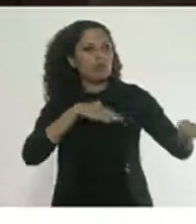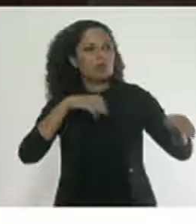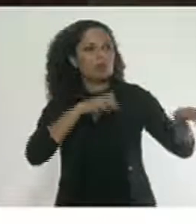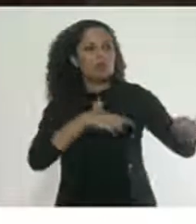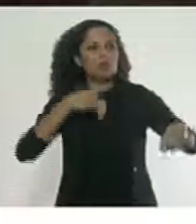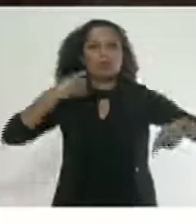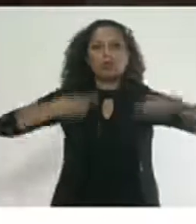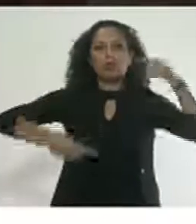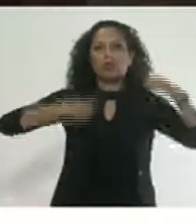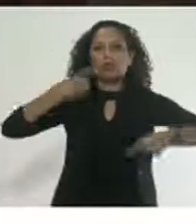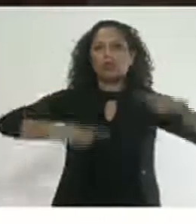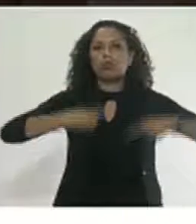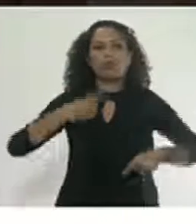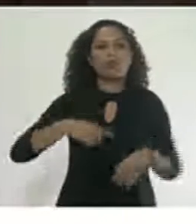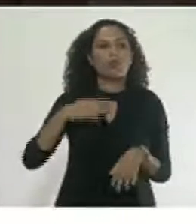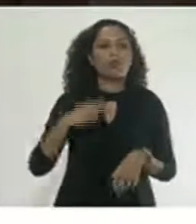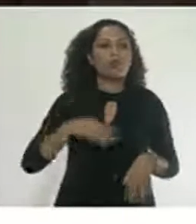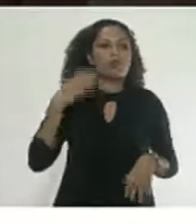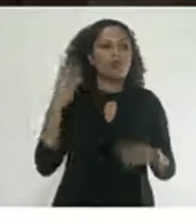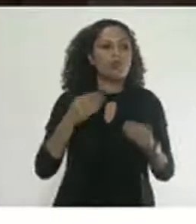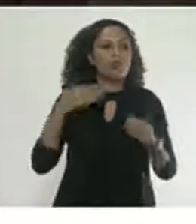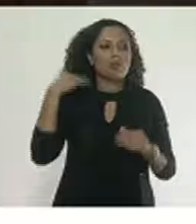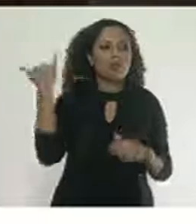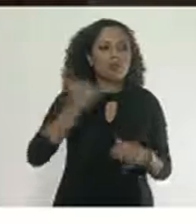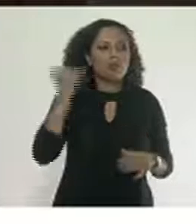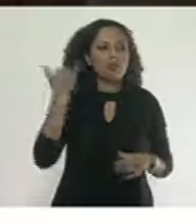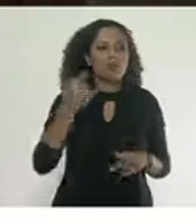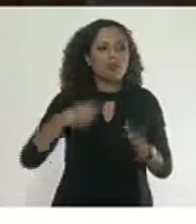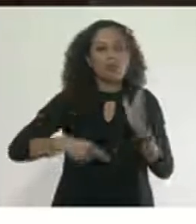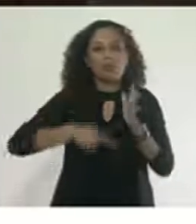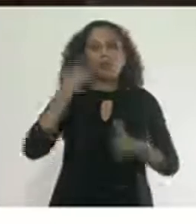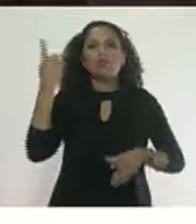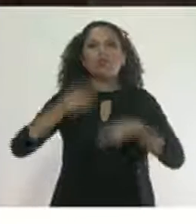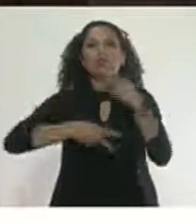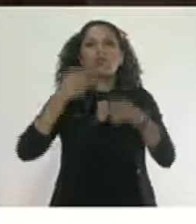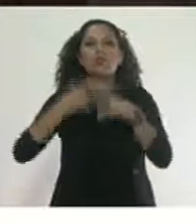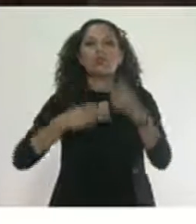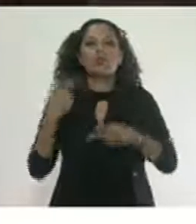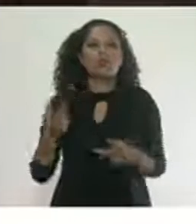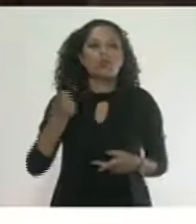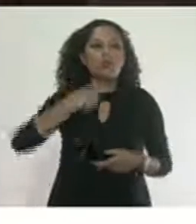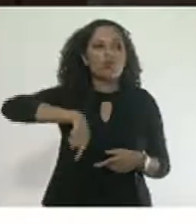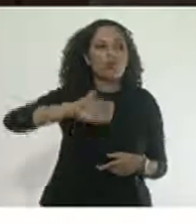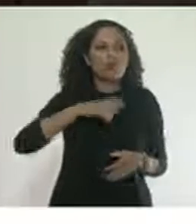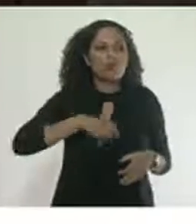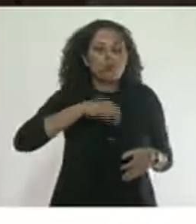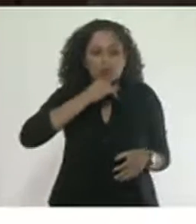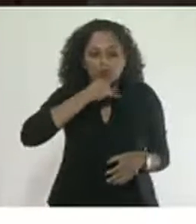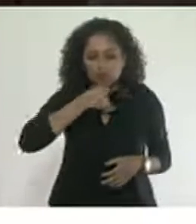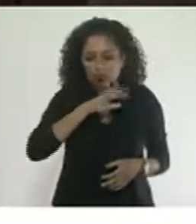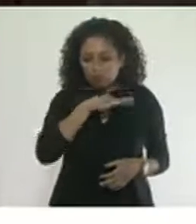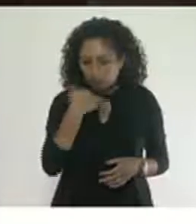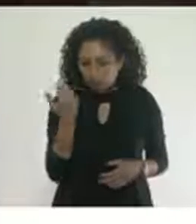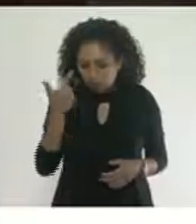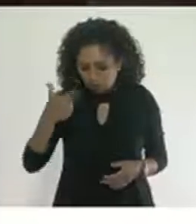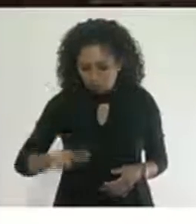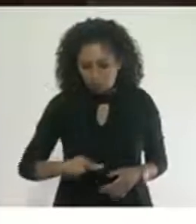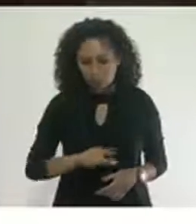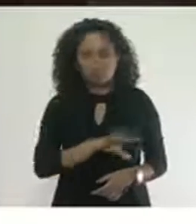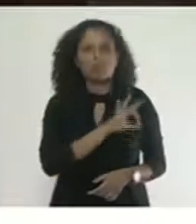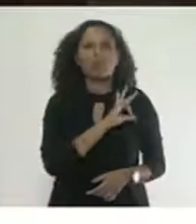discussão. Então é importante trazer aqui primeiro a nossa lamentação pela morte de mais um